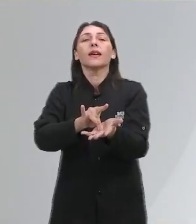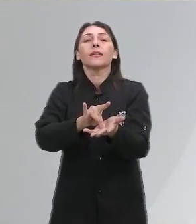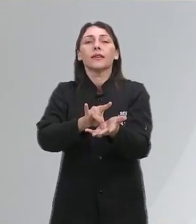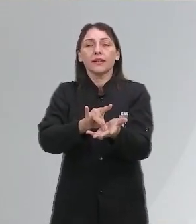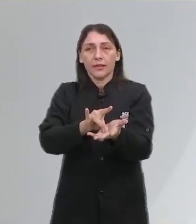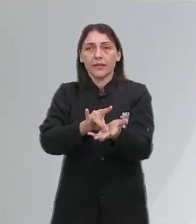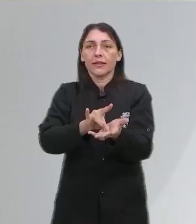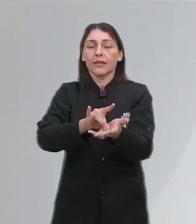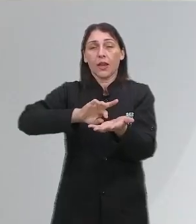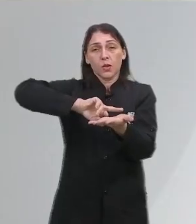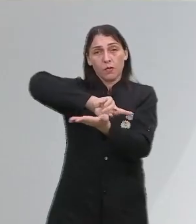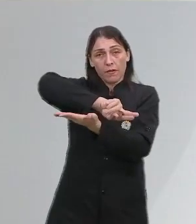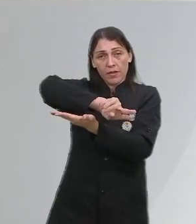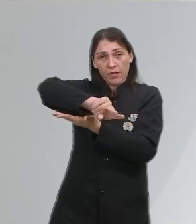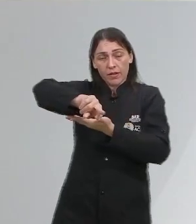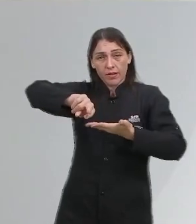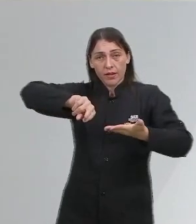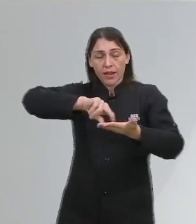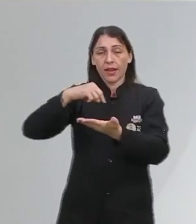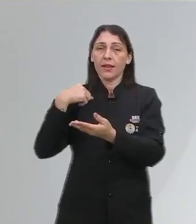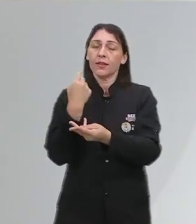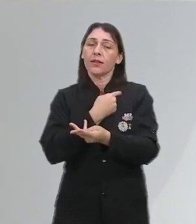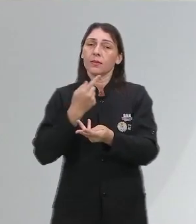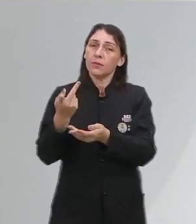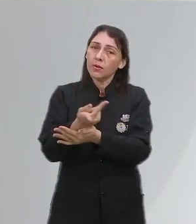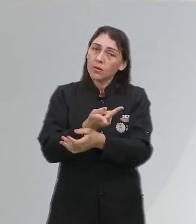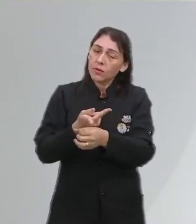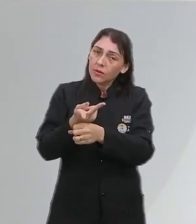de diversidade, a gente busca